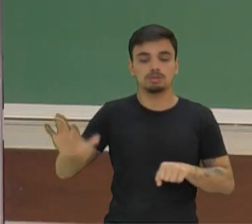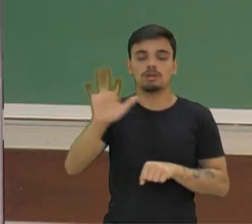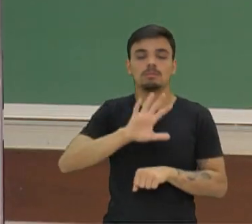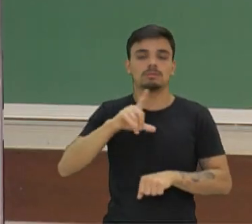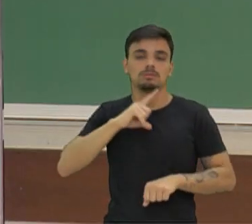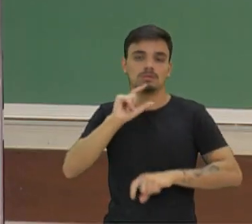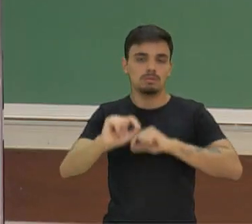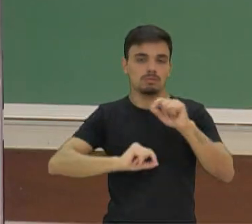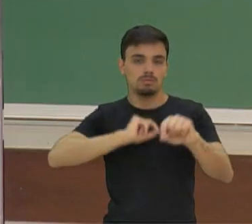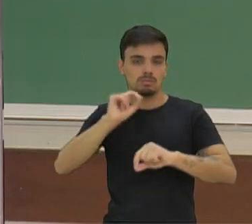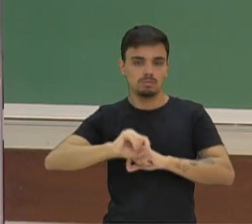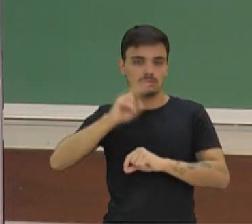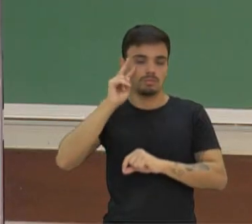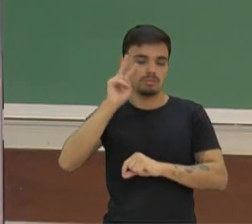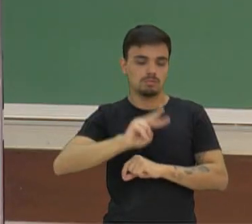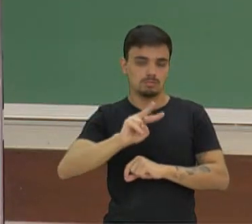vemos